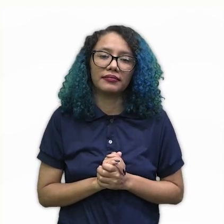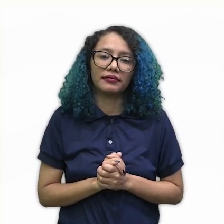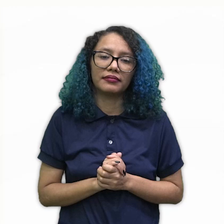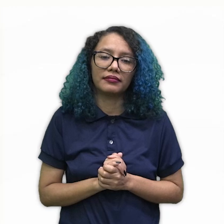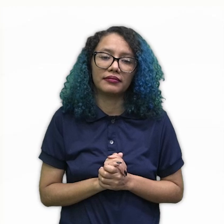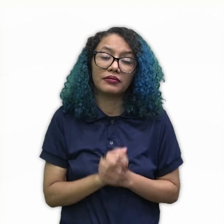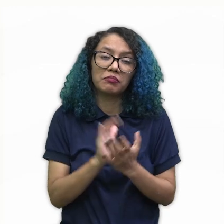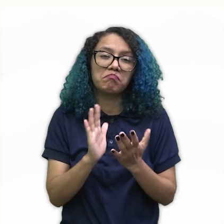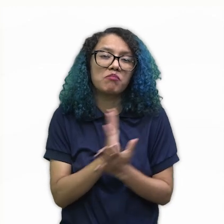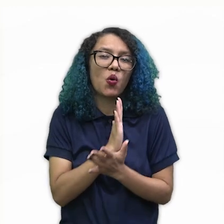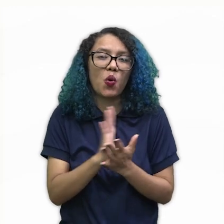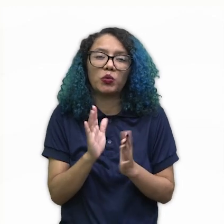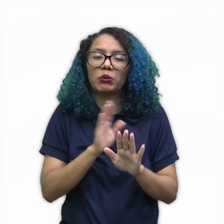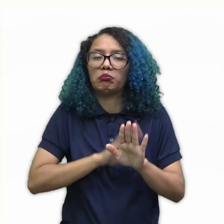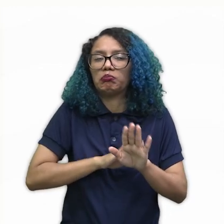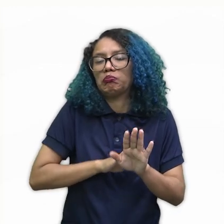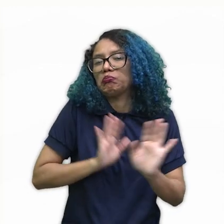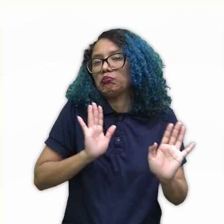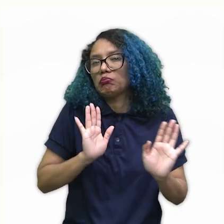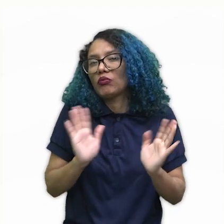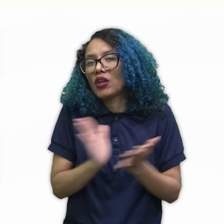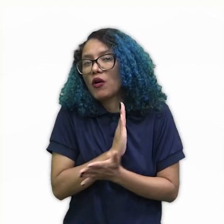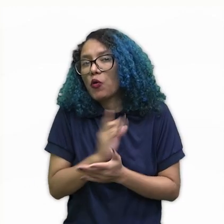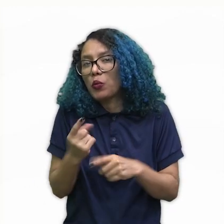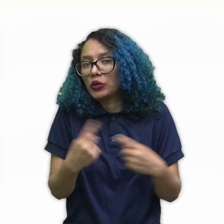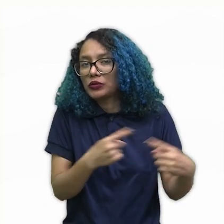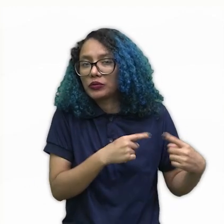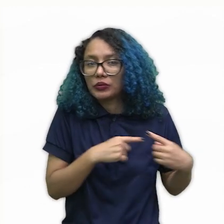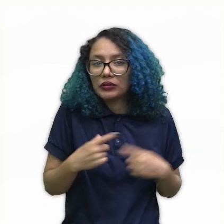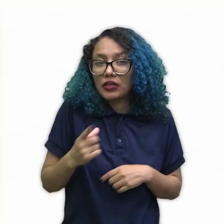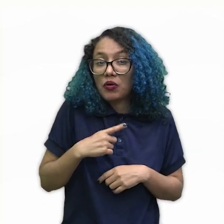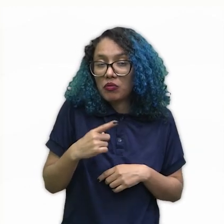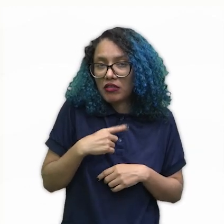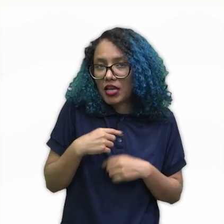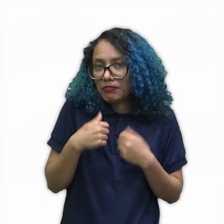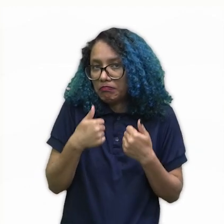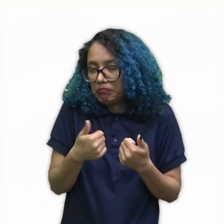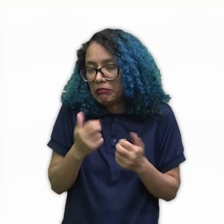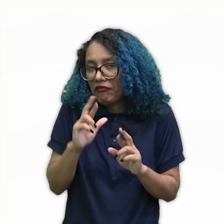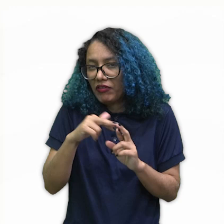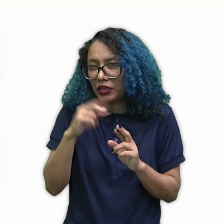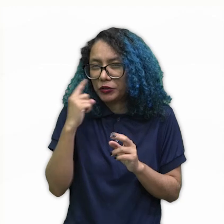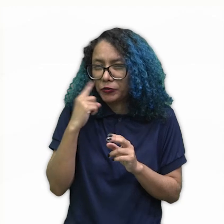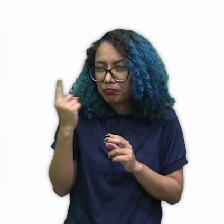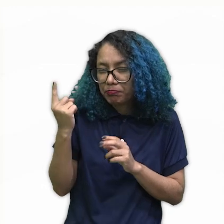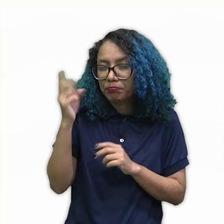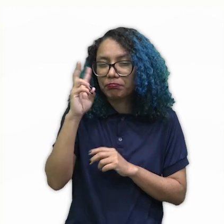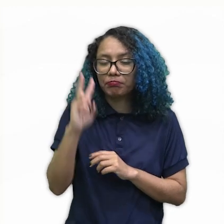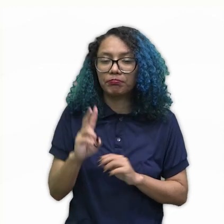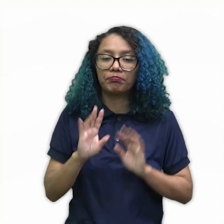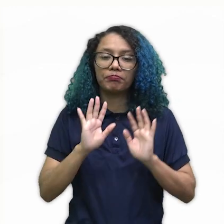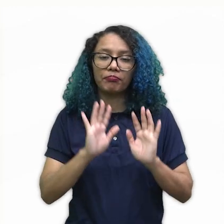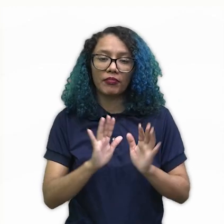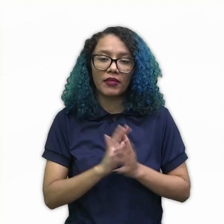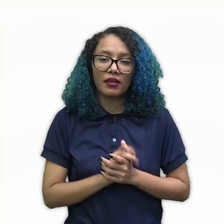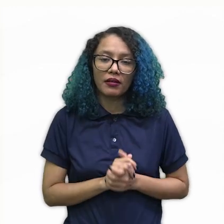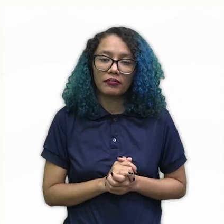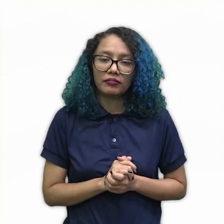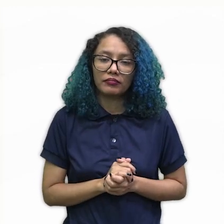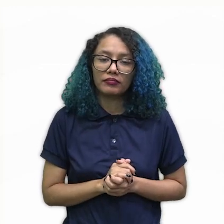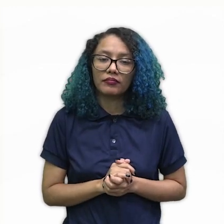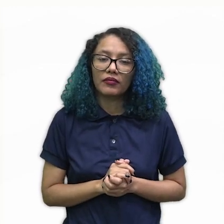outras abordagens, há controvérsias em relação a essa questão que eu acabei de narrar para vocês. Apesar desse fato ter ficado conhecido